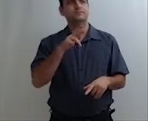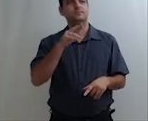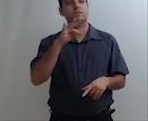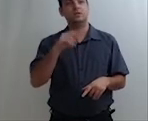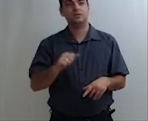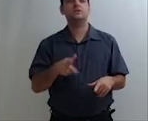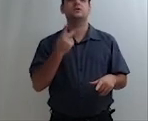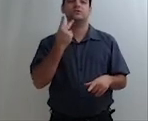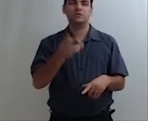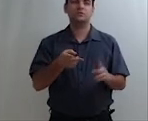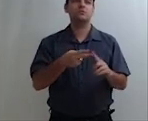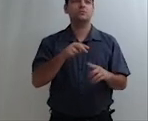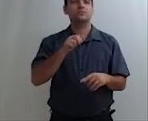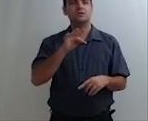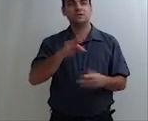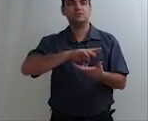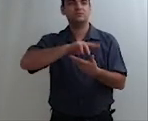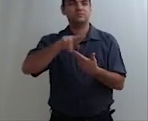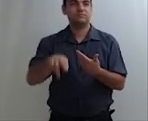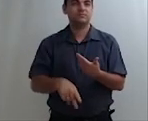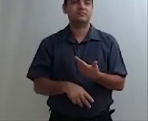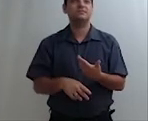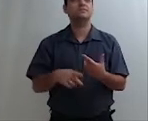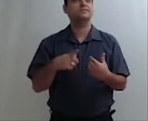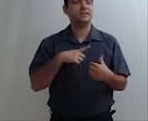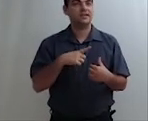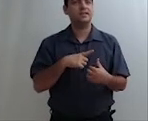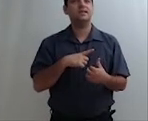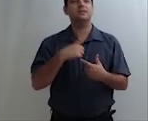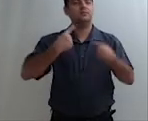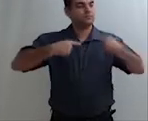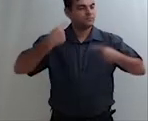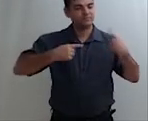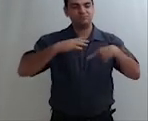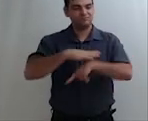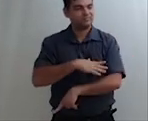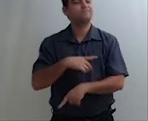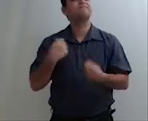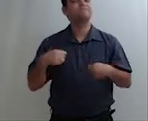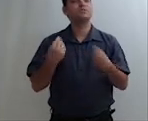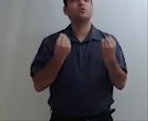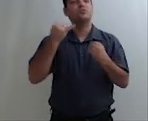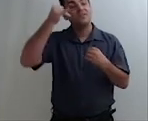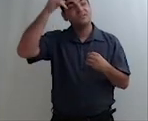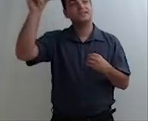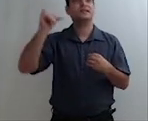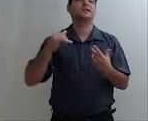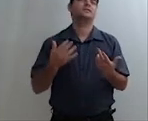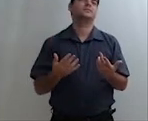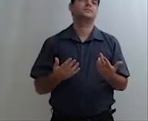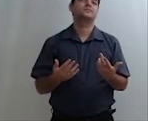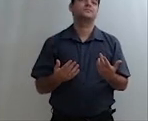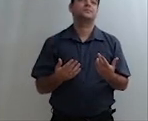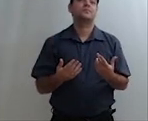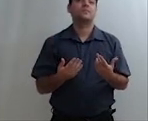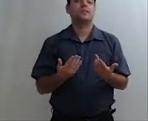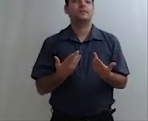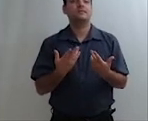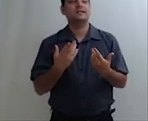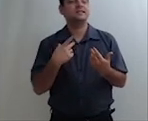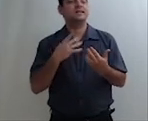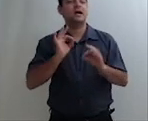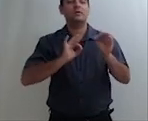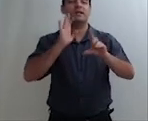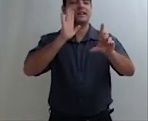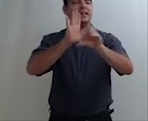nef tem eh aprofundado a discussão sobre como é relevante e como é importante